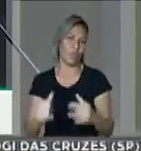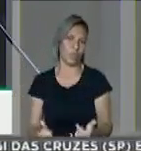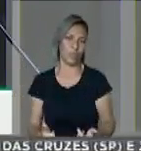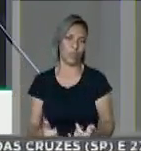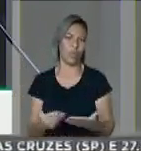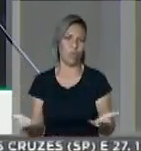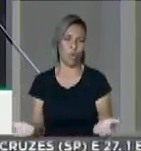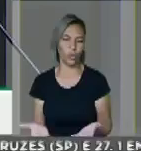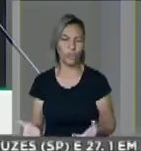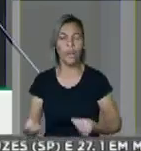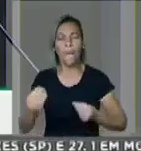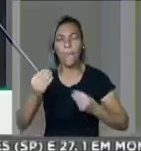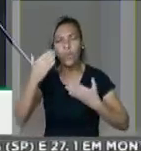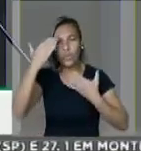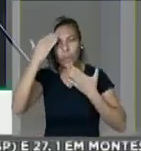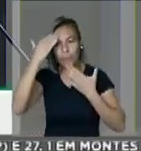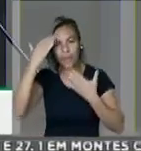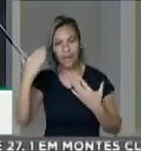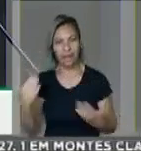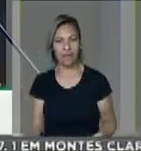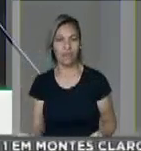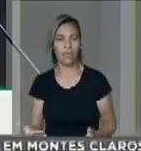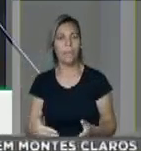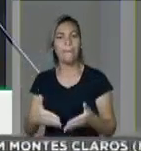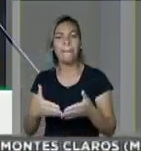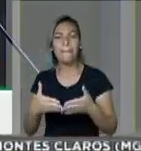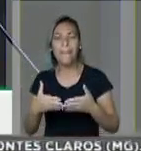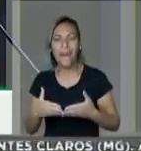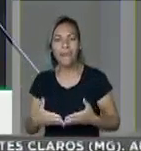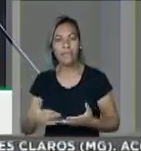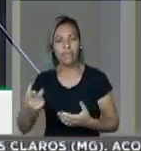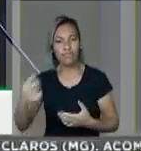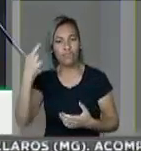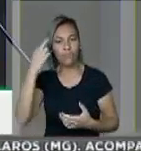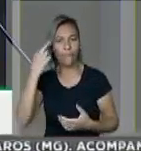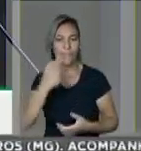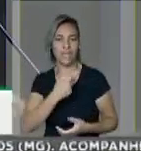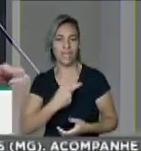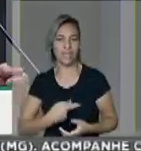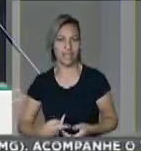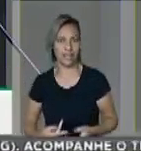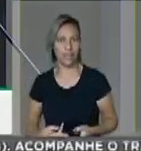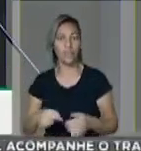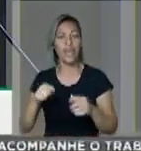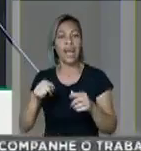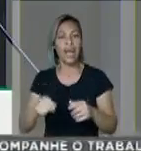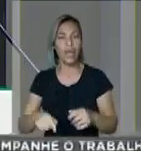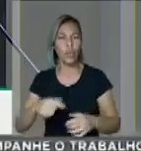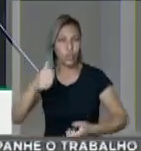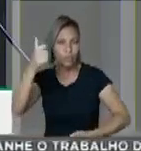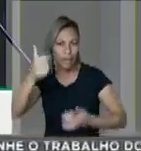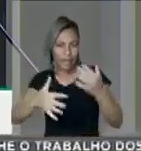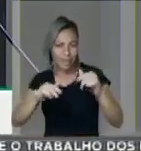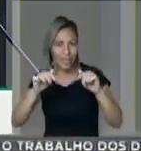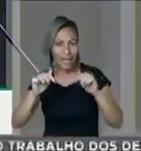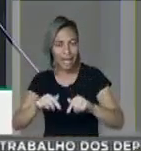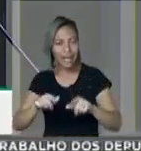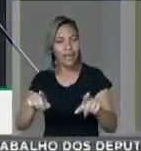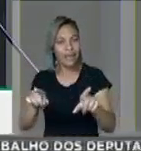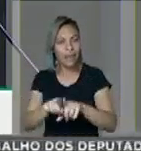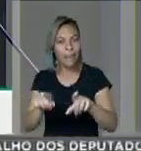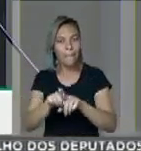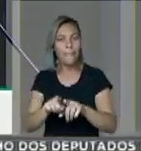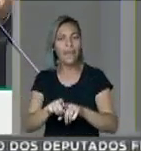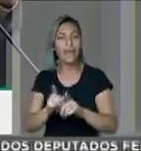presidente. Muito obrigado. Peço a Vossa Excelência que se encaminhe para que este pronunciamento